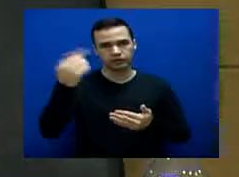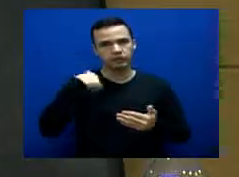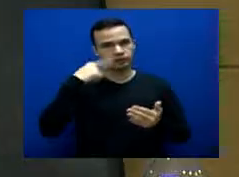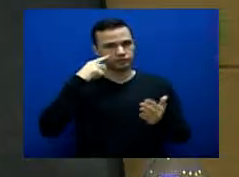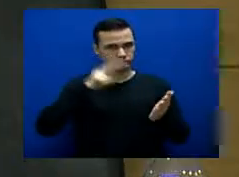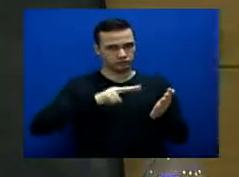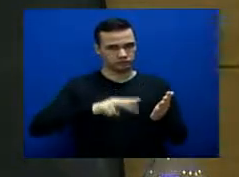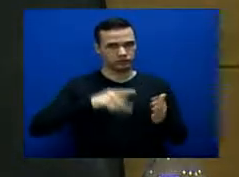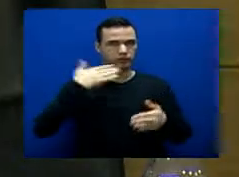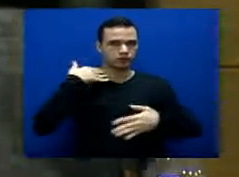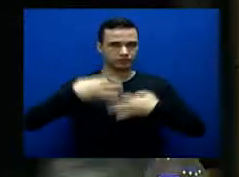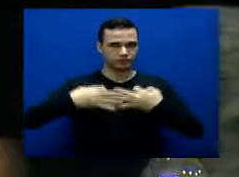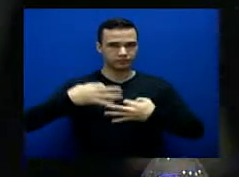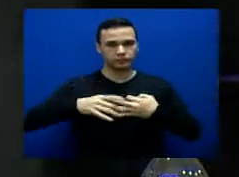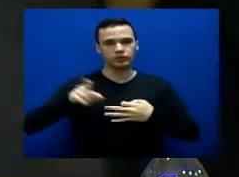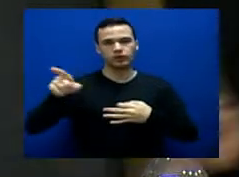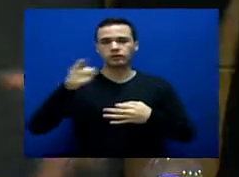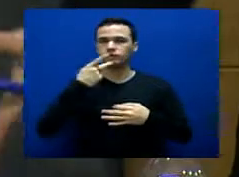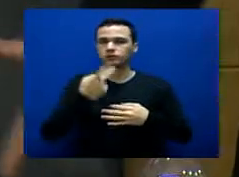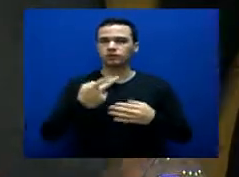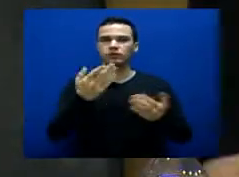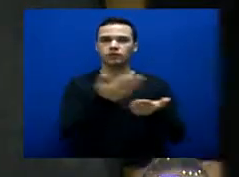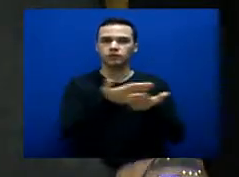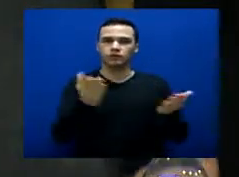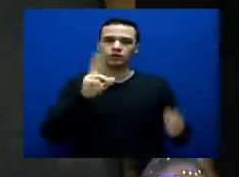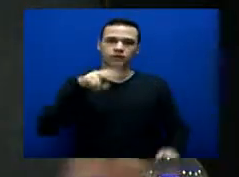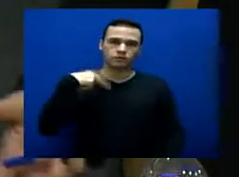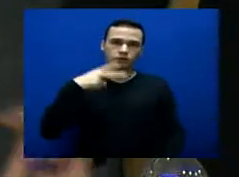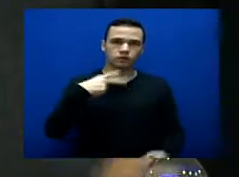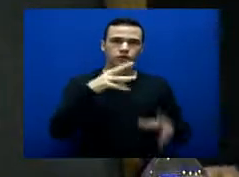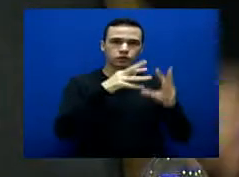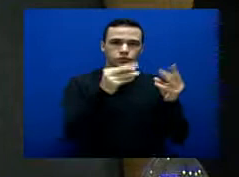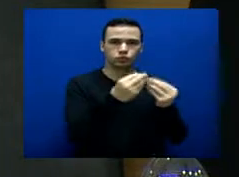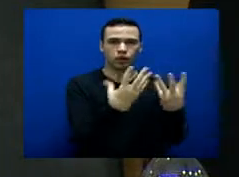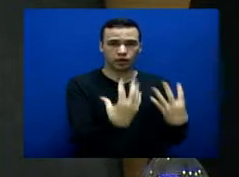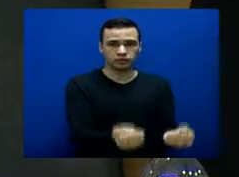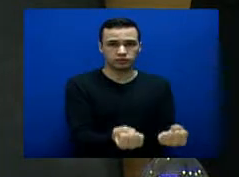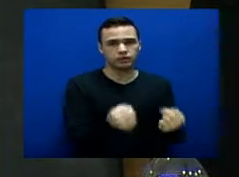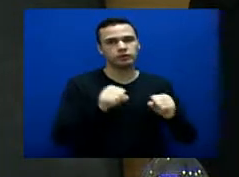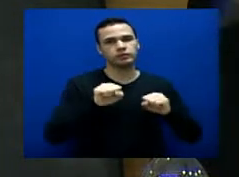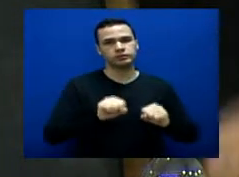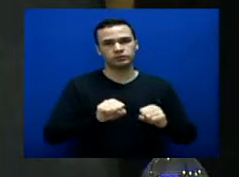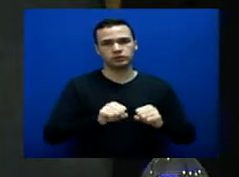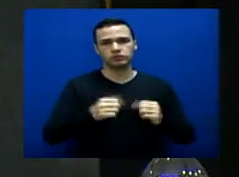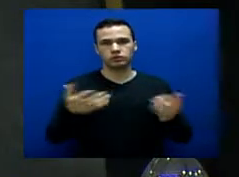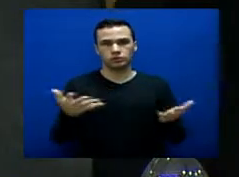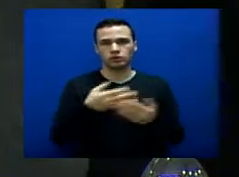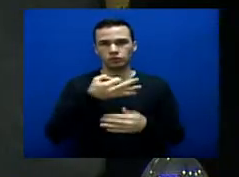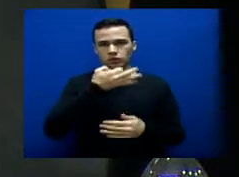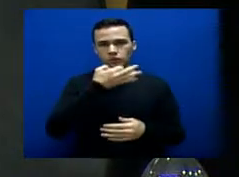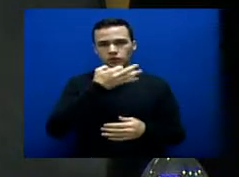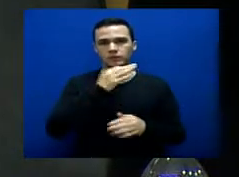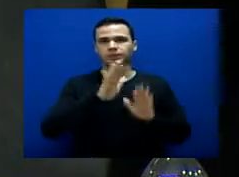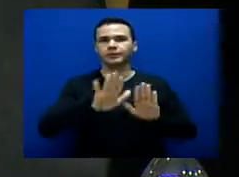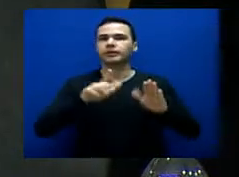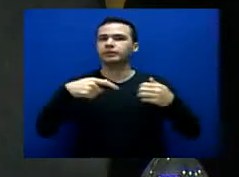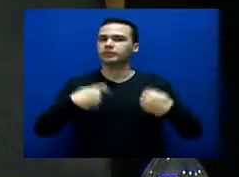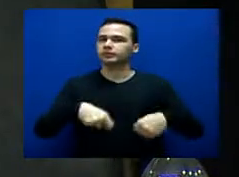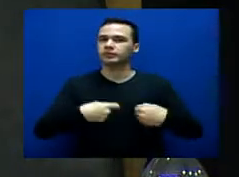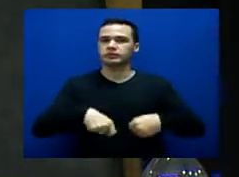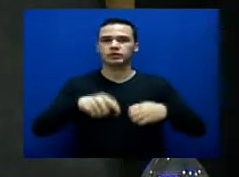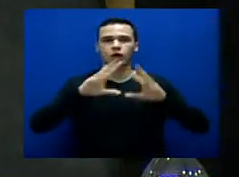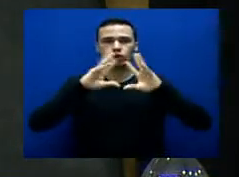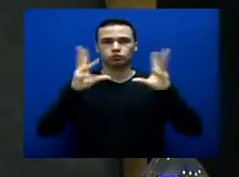aqui o jurídico da casa, diz que se os vereadores concordarem, podem ser emitido o parecer hoje, mas precisa que todos os